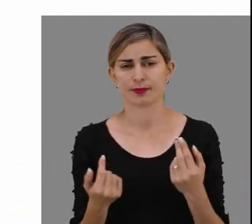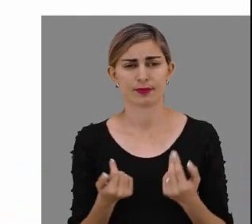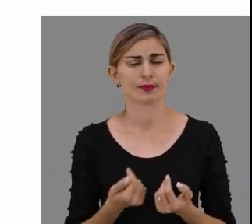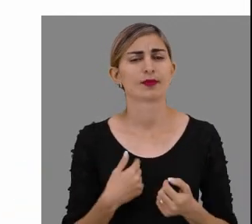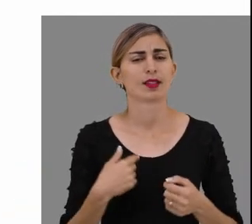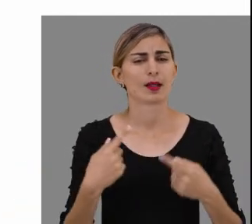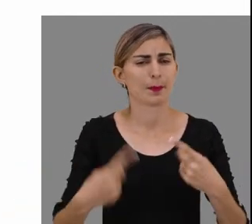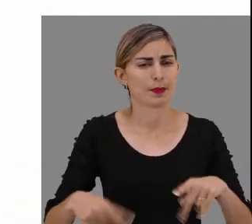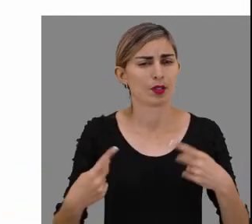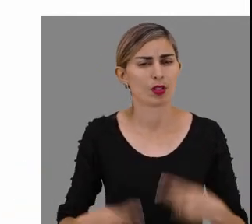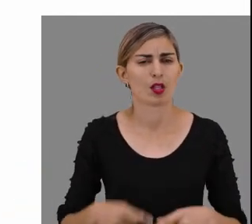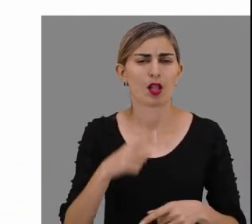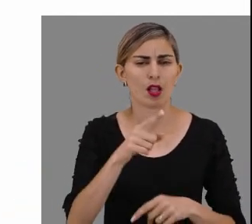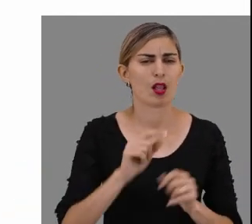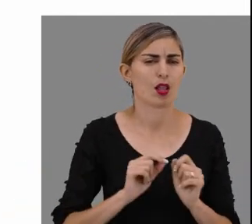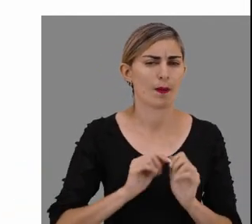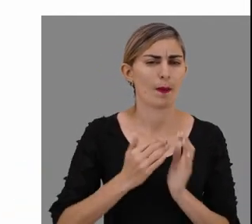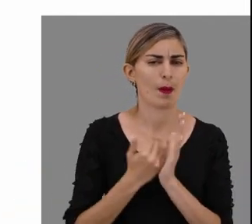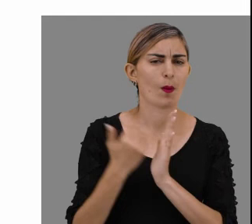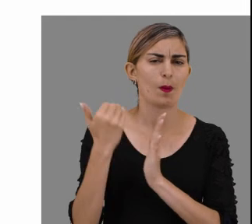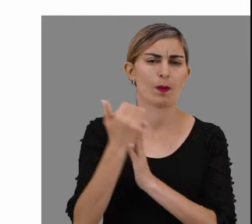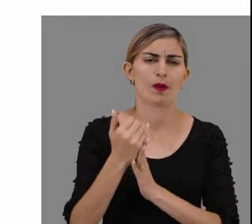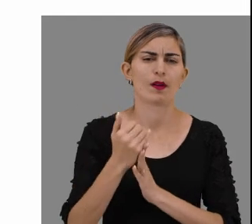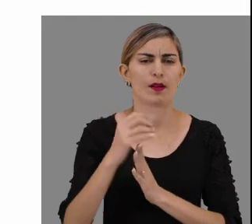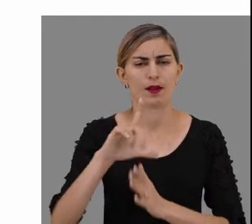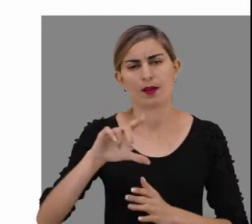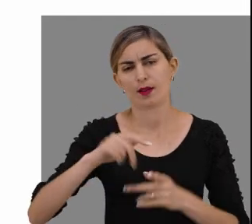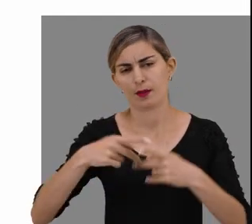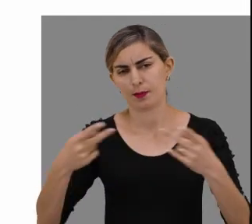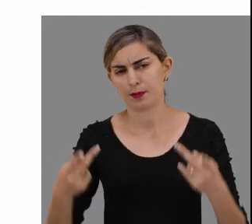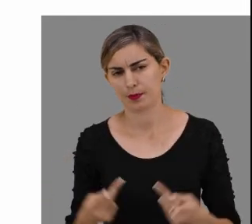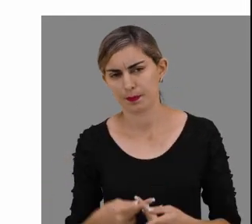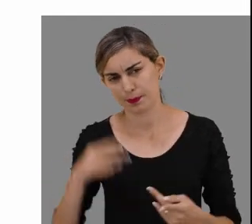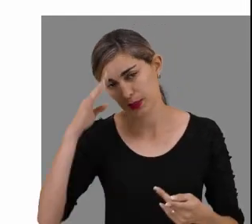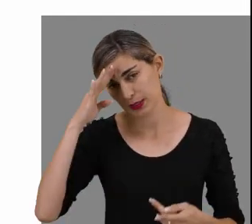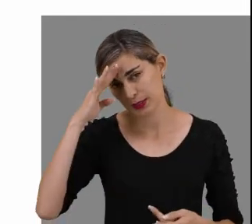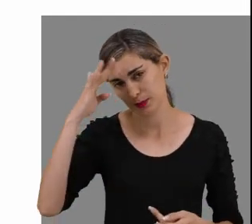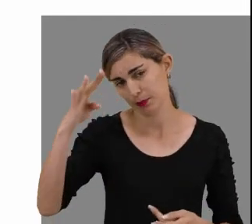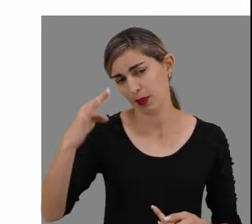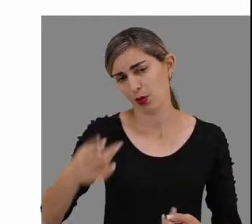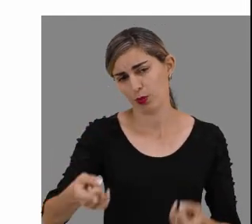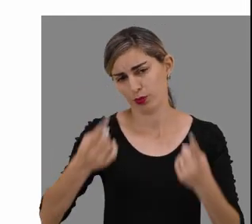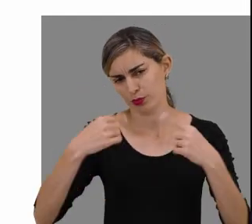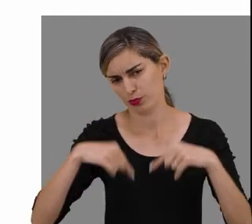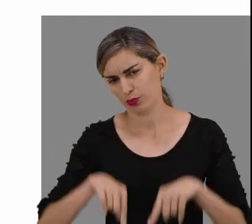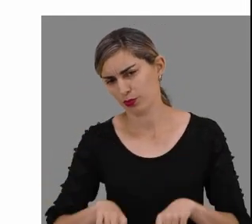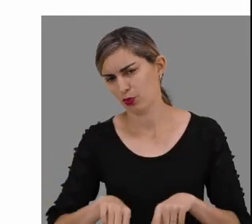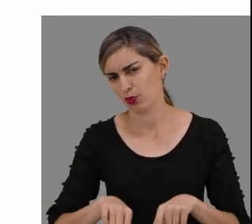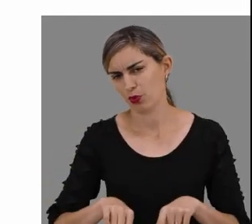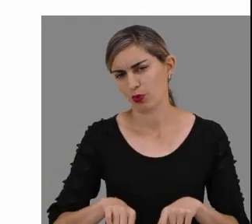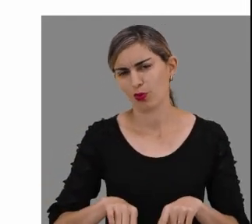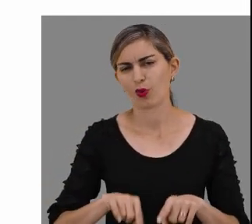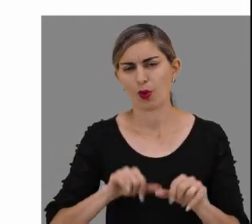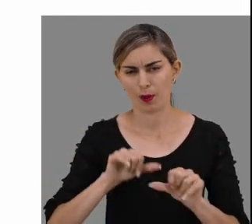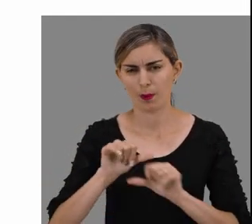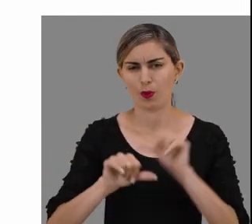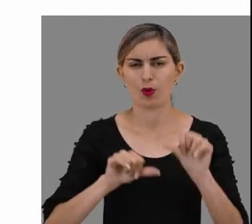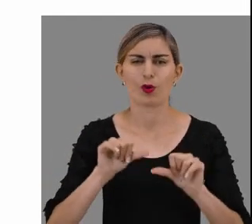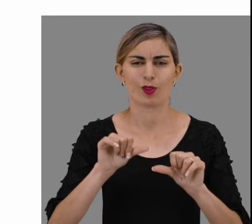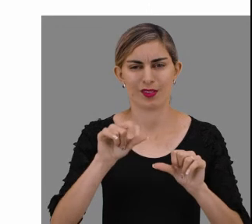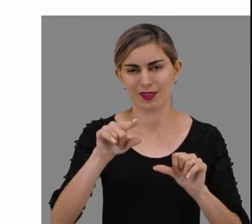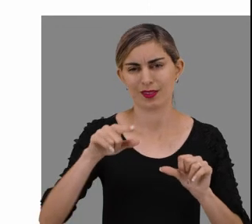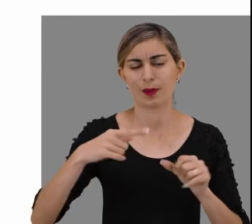classe prato promocional, ela vai estender da nossa classe prato principal. Aqui é onde ocorre o